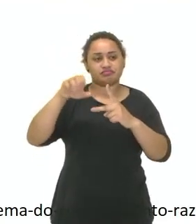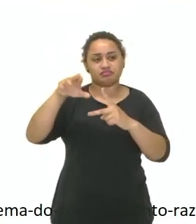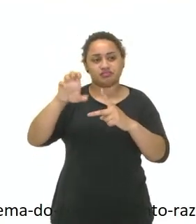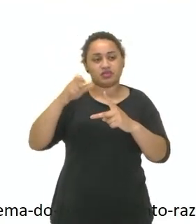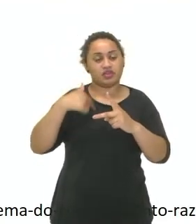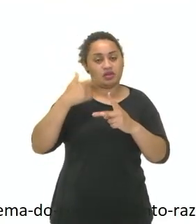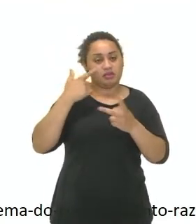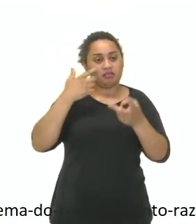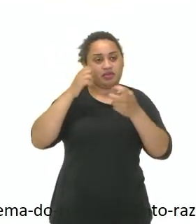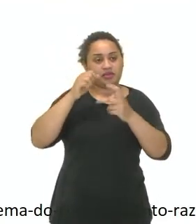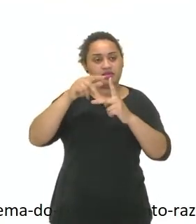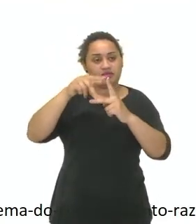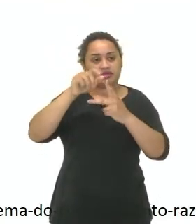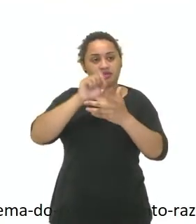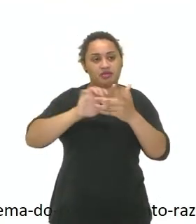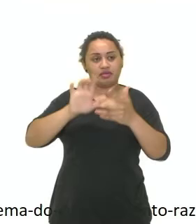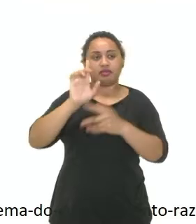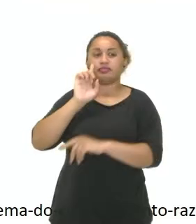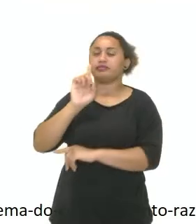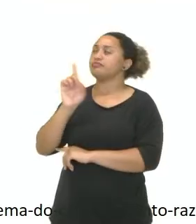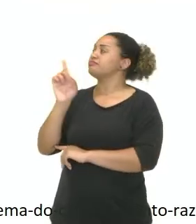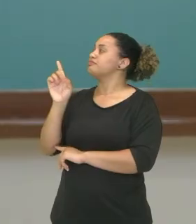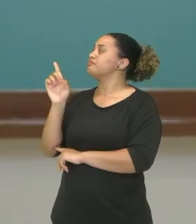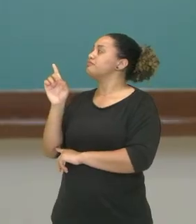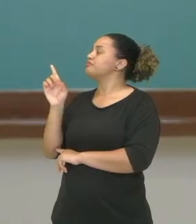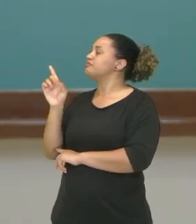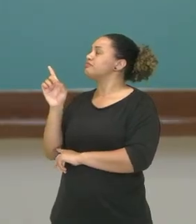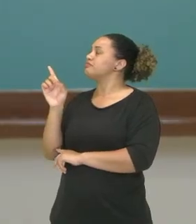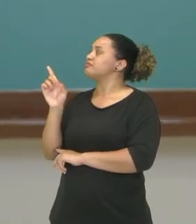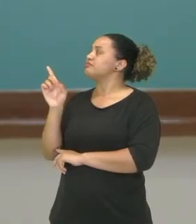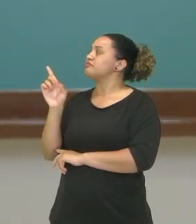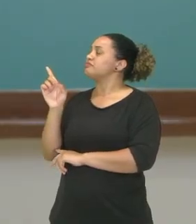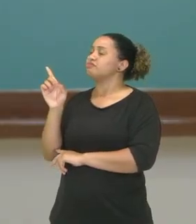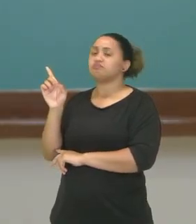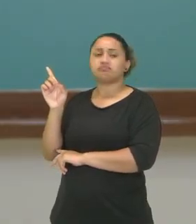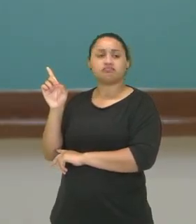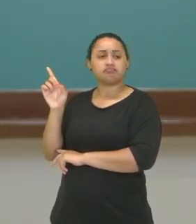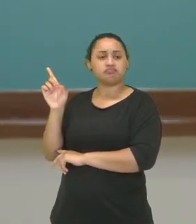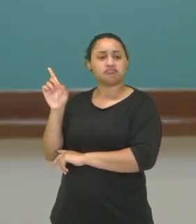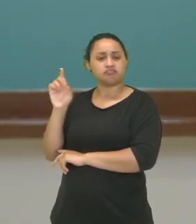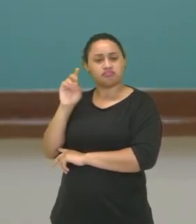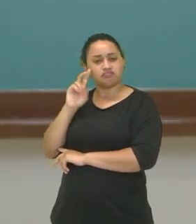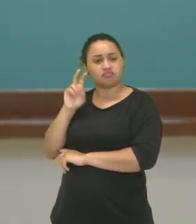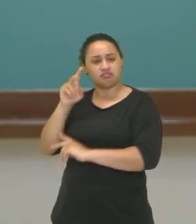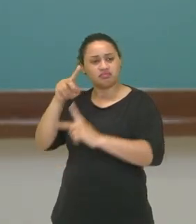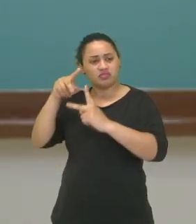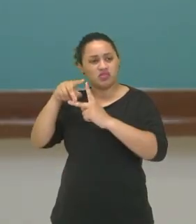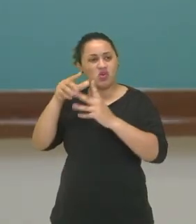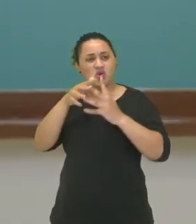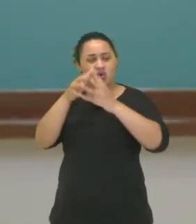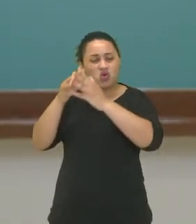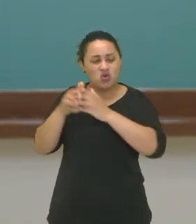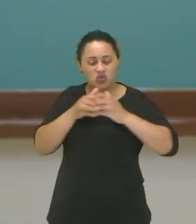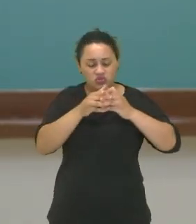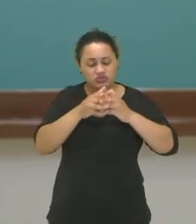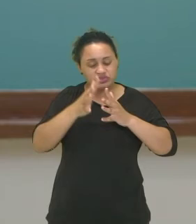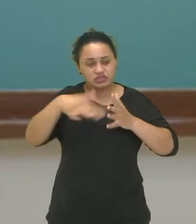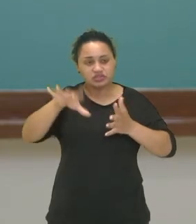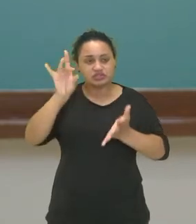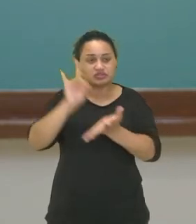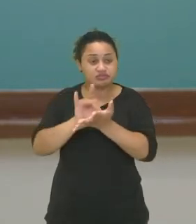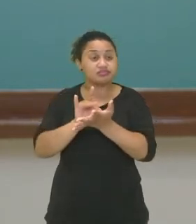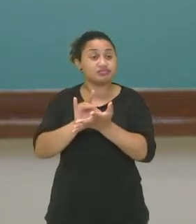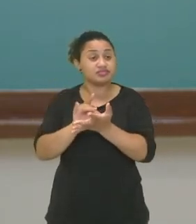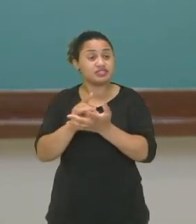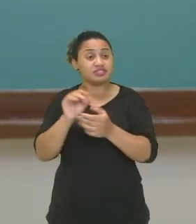o quadro se confunde com a realidade, tentando denotar que a nossa experiência muitas vezes nos engana. Então,